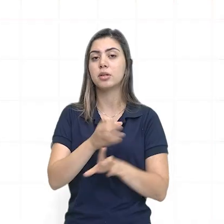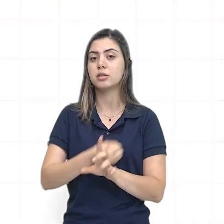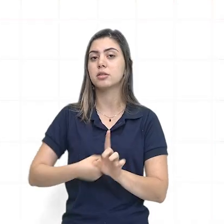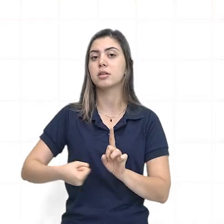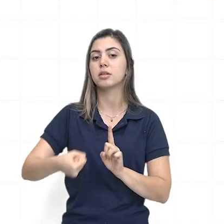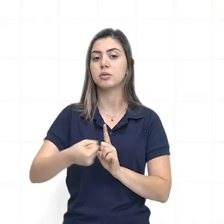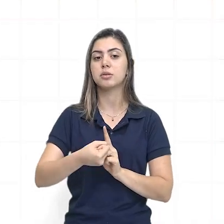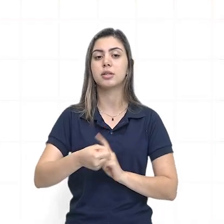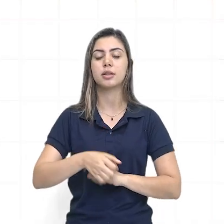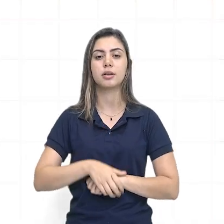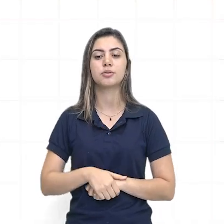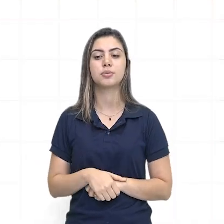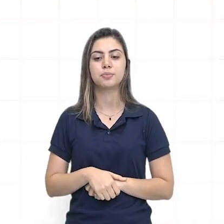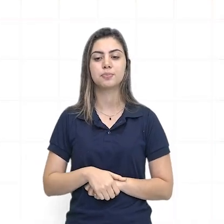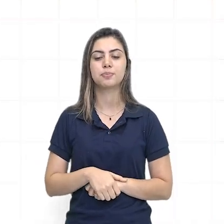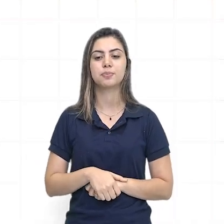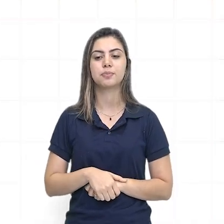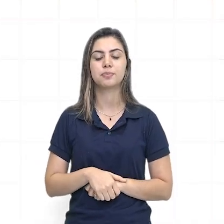instituição.